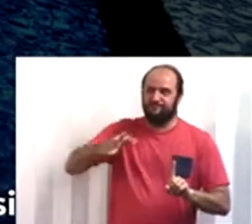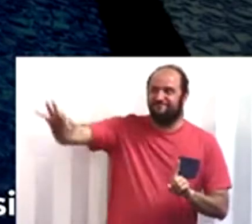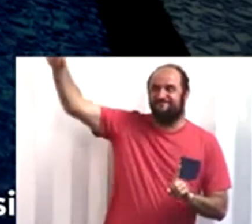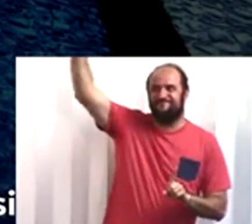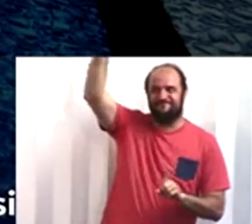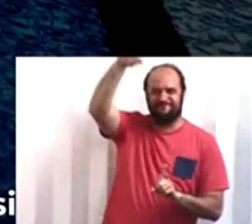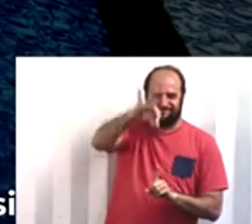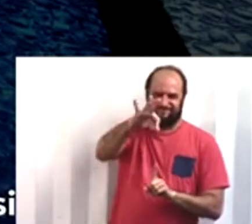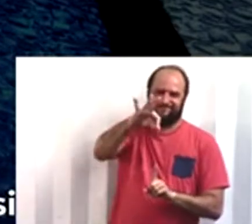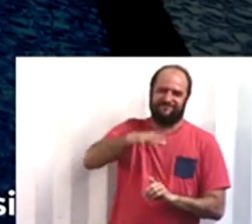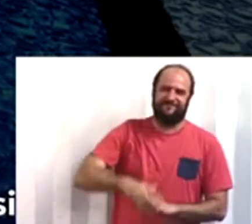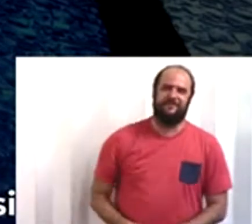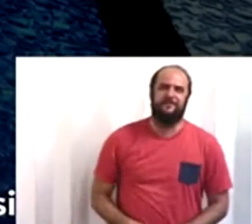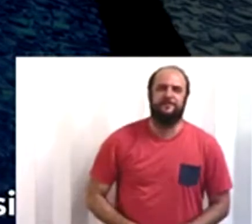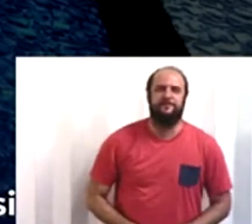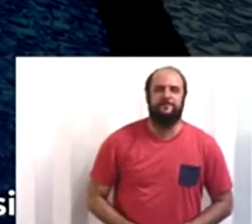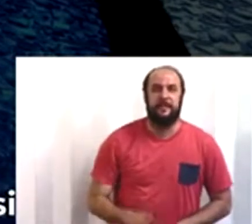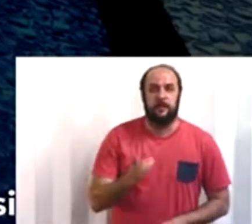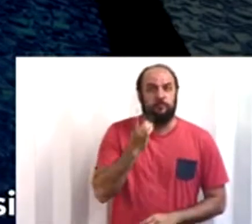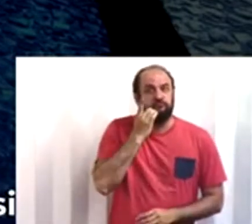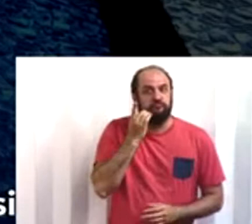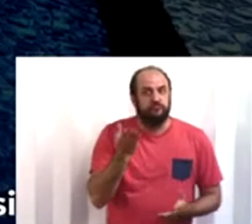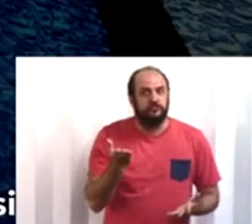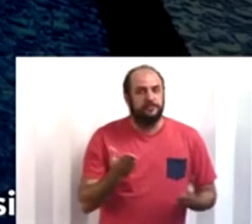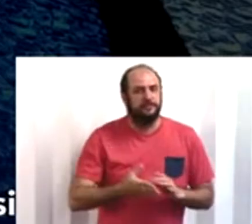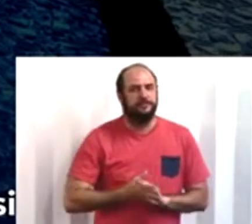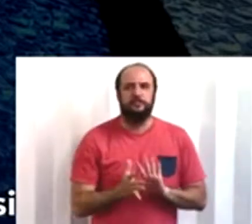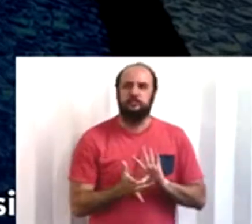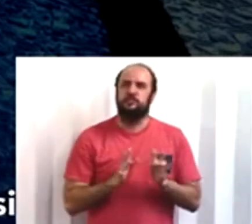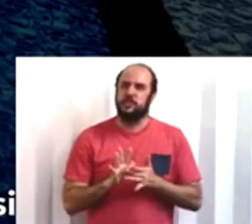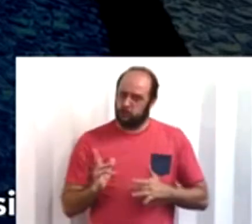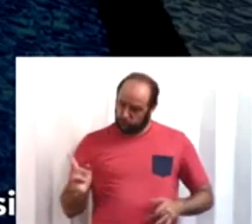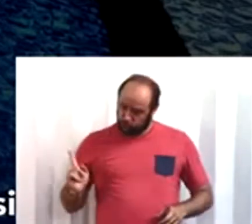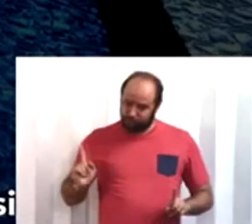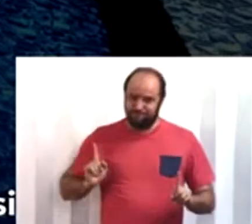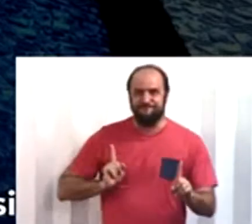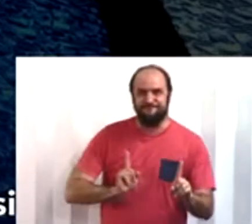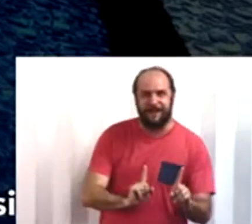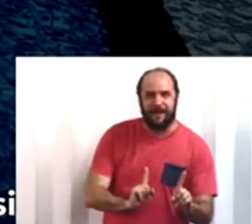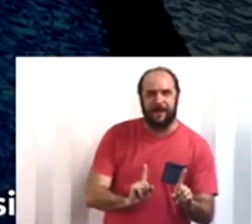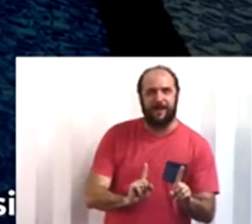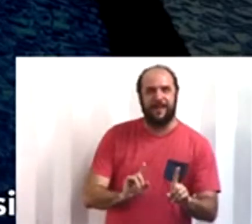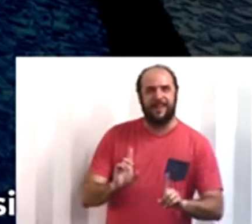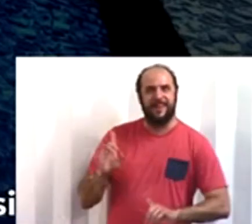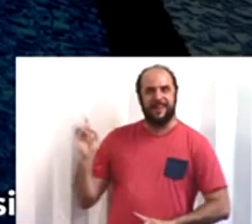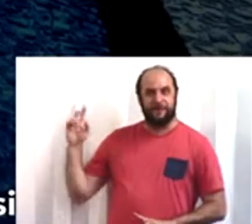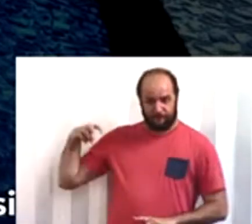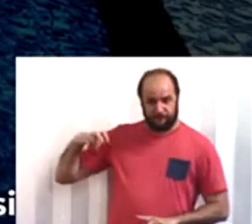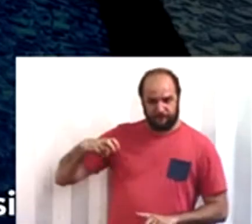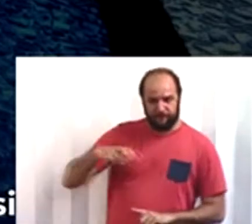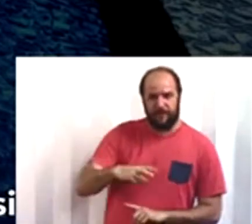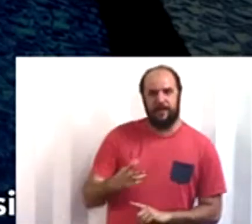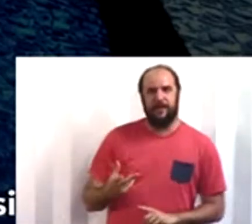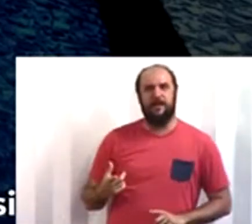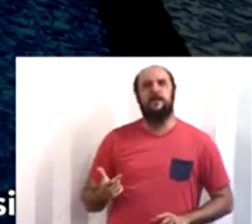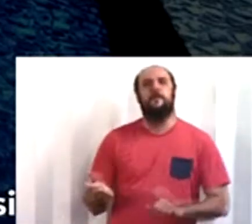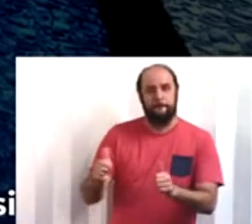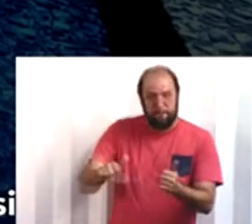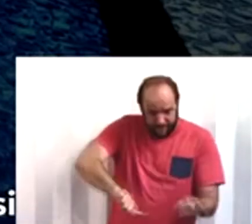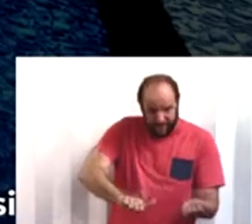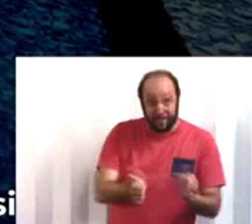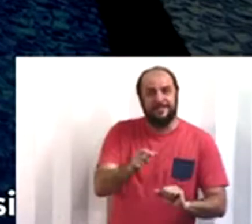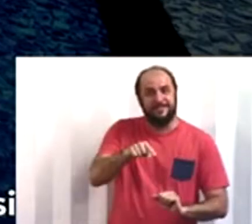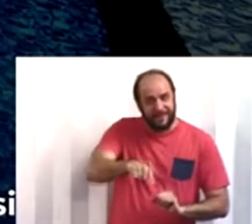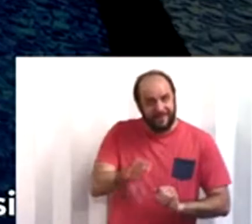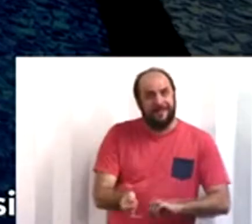Santo. Naqueles dias veio Jesus de Nazaré, da Galileia, e por João foi batizado